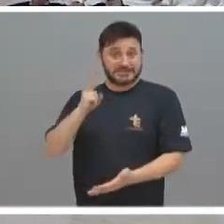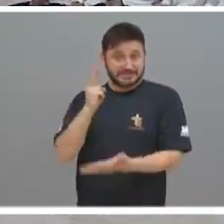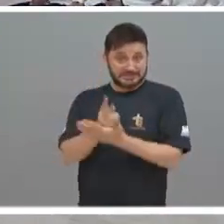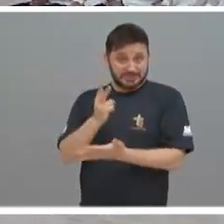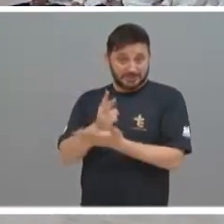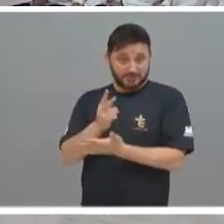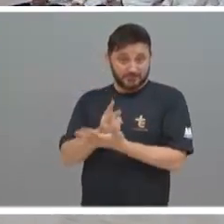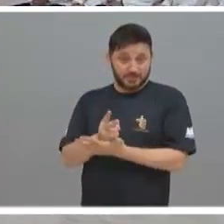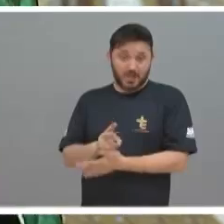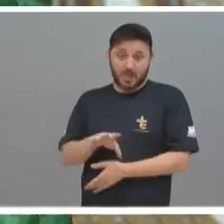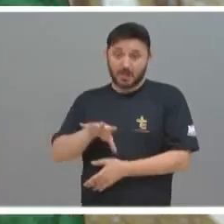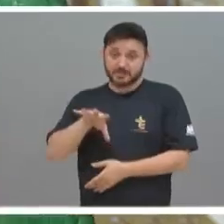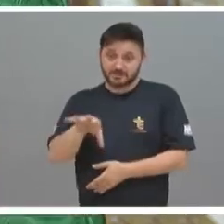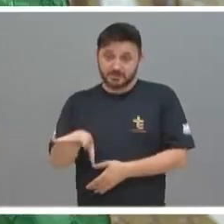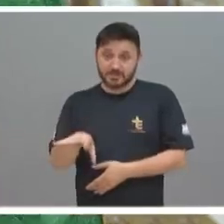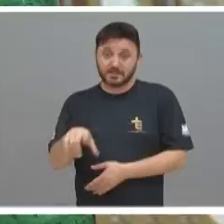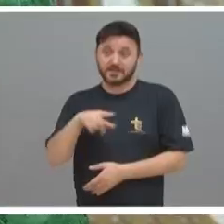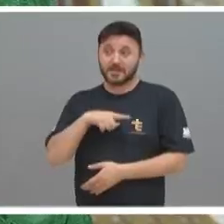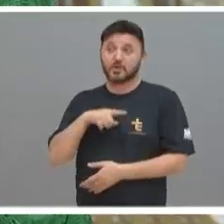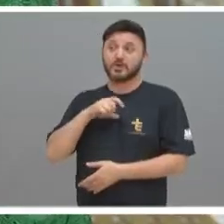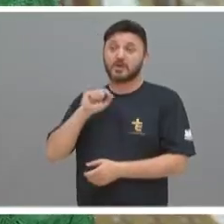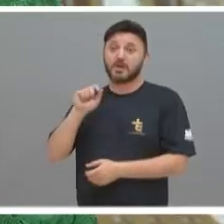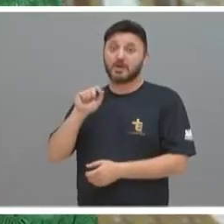assim, tem implicações.